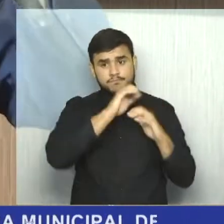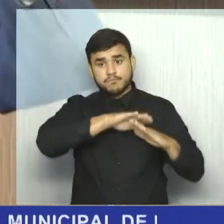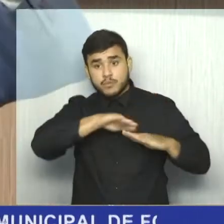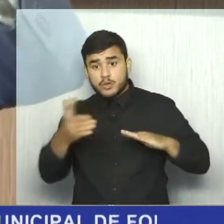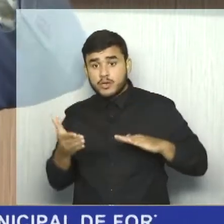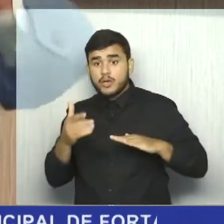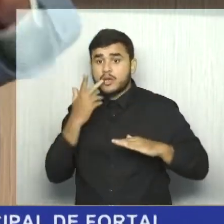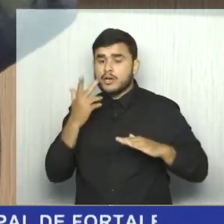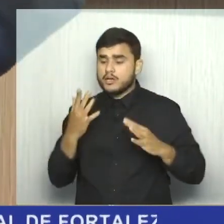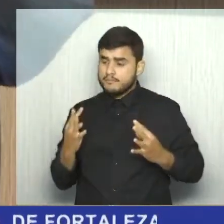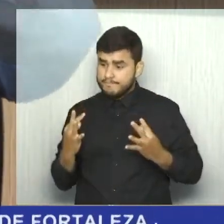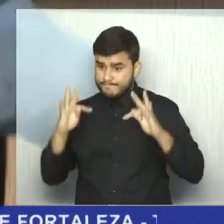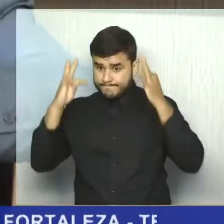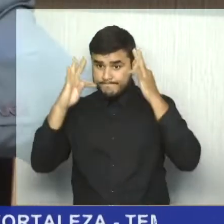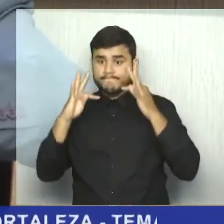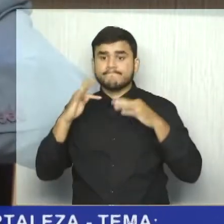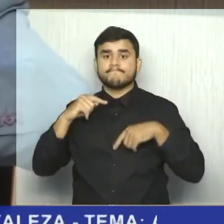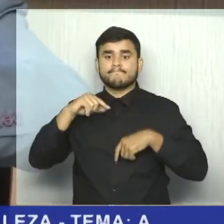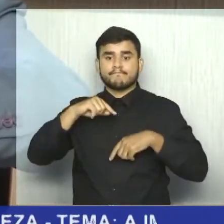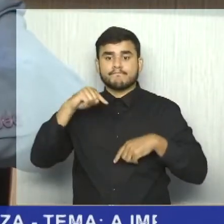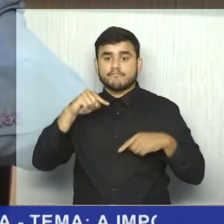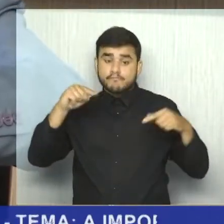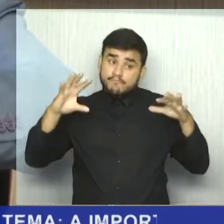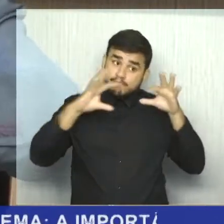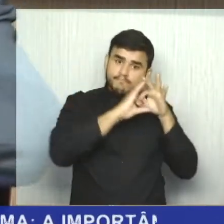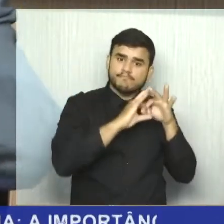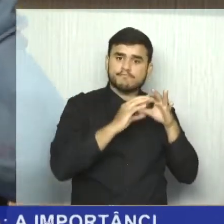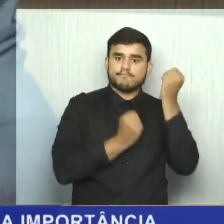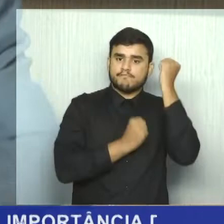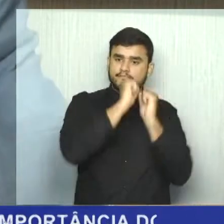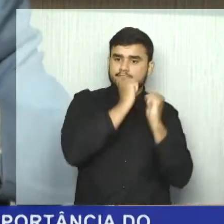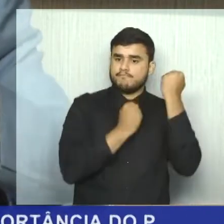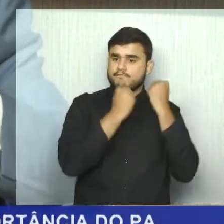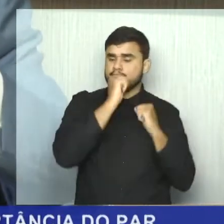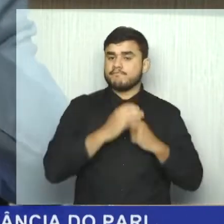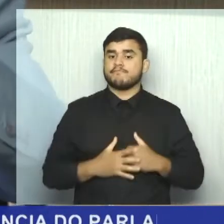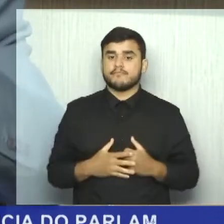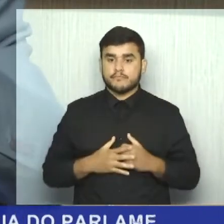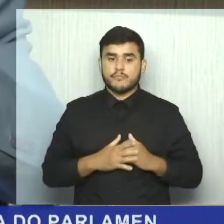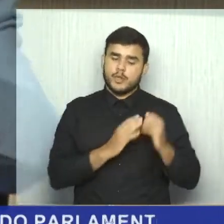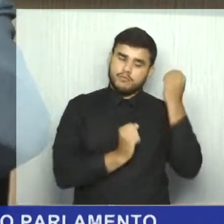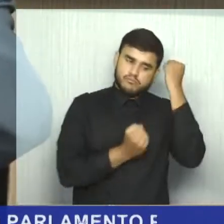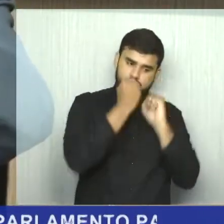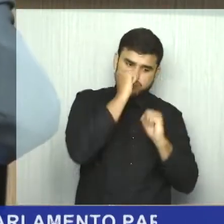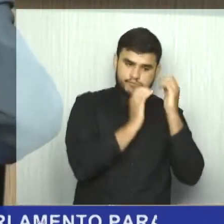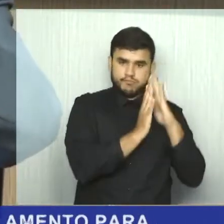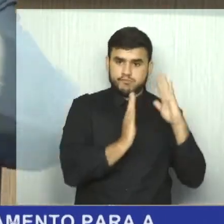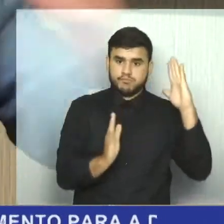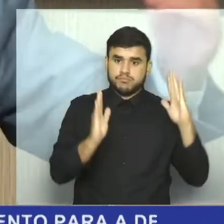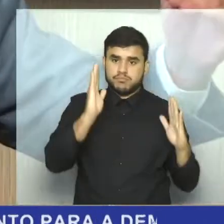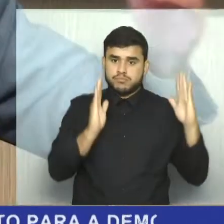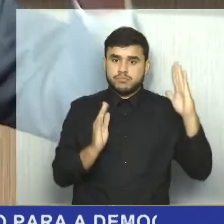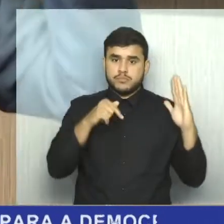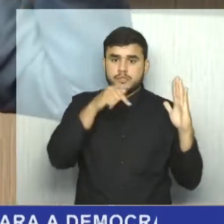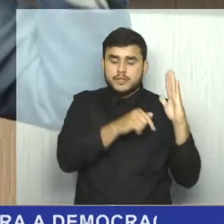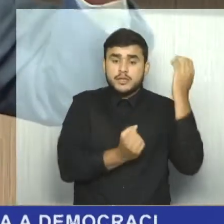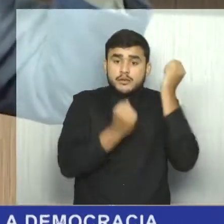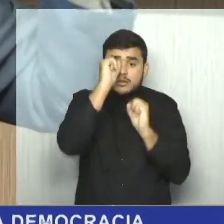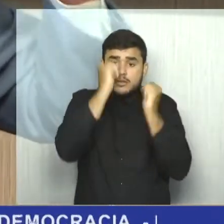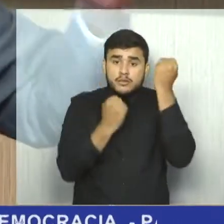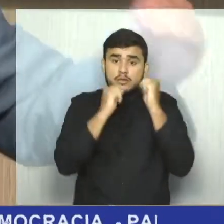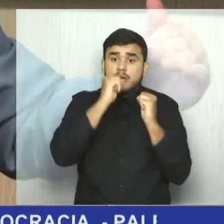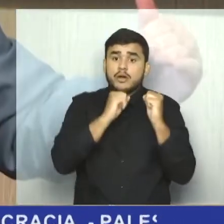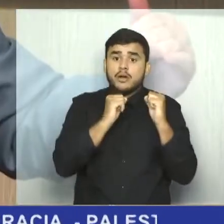serviços sofisticados baseados na indústria. Então, você tem que ter a etapa da indústria. Sem indústria não tem civilização em nenhum lugar